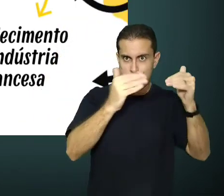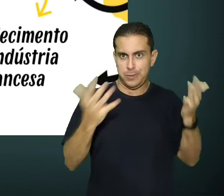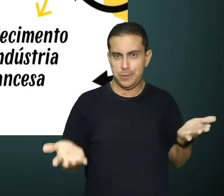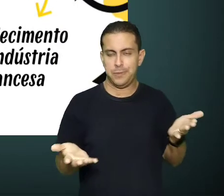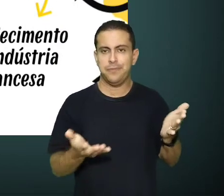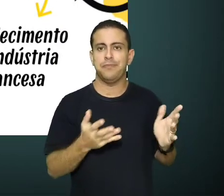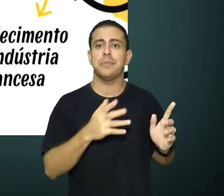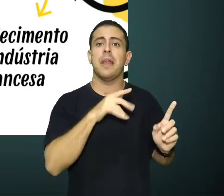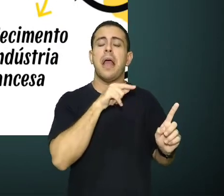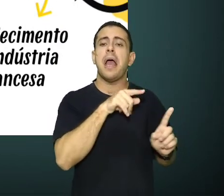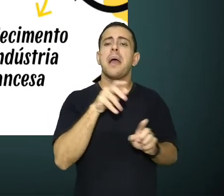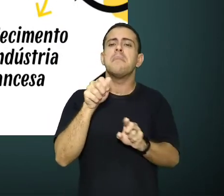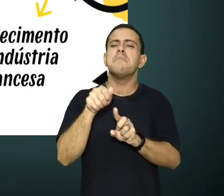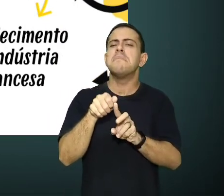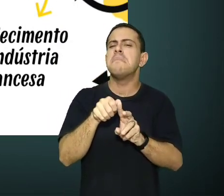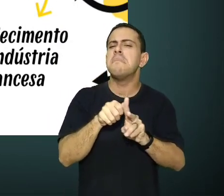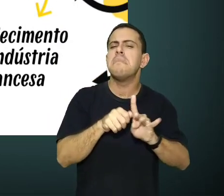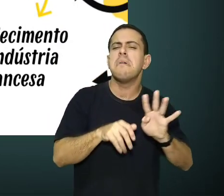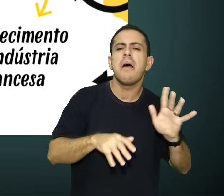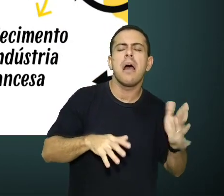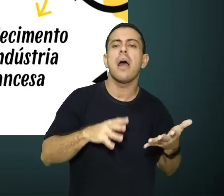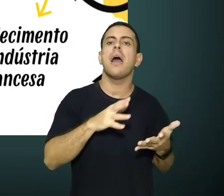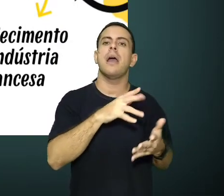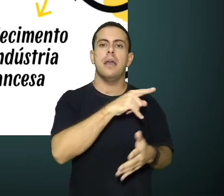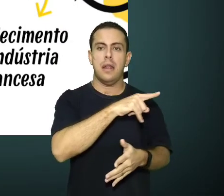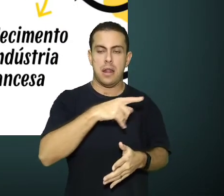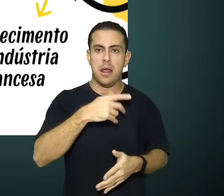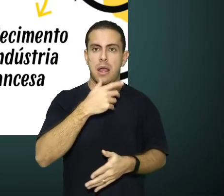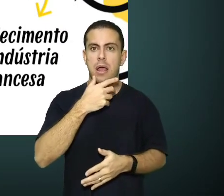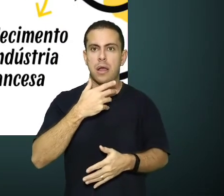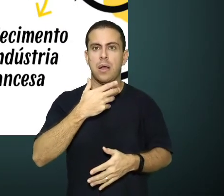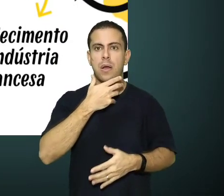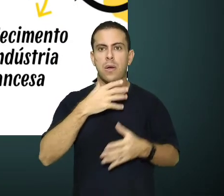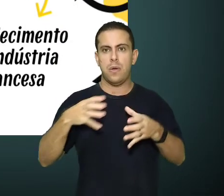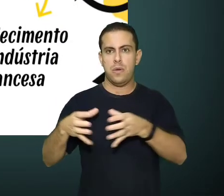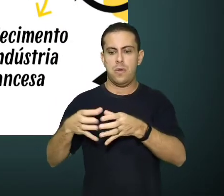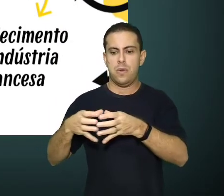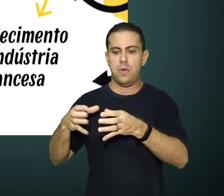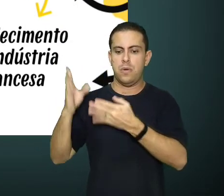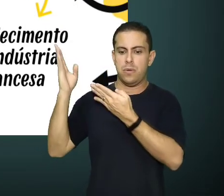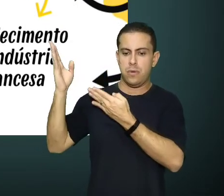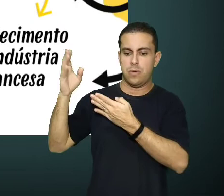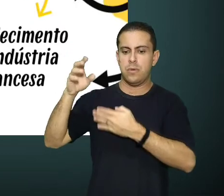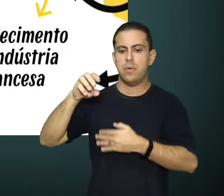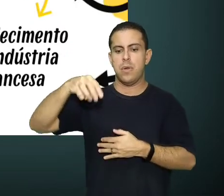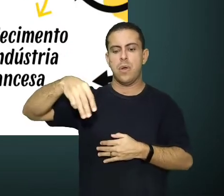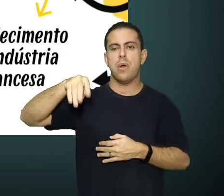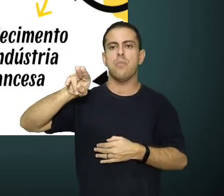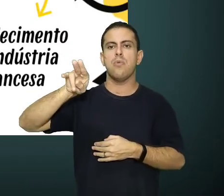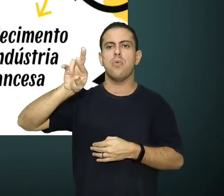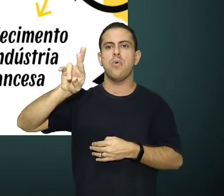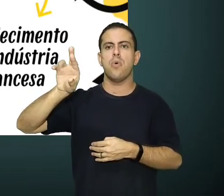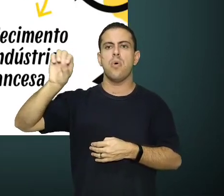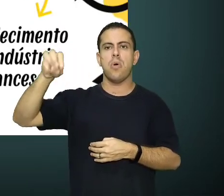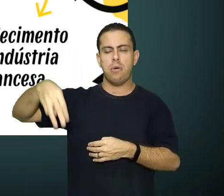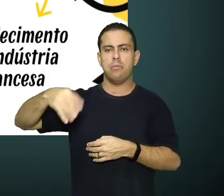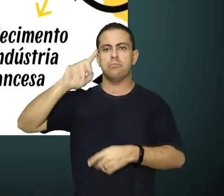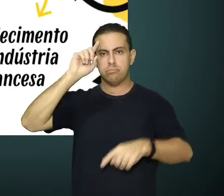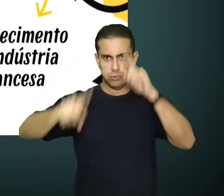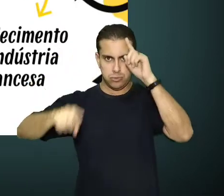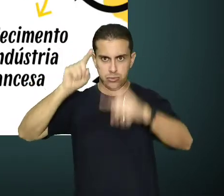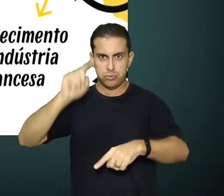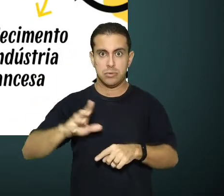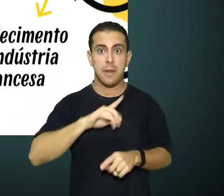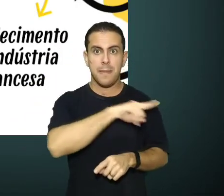Elba. A França ficou, por alguns meses, sendo governada pela dinastia dos Bourbon. Mas isso não durou